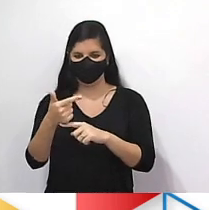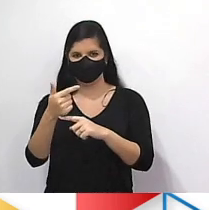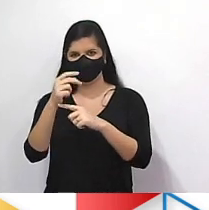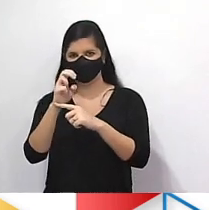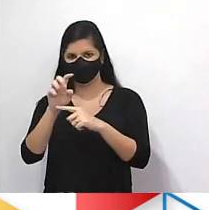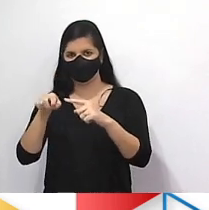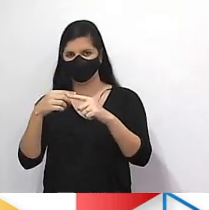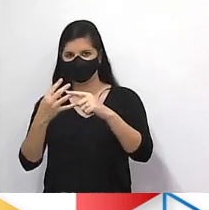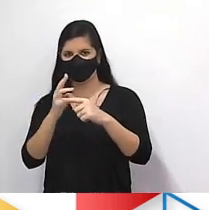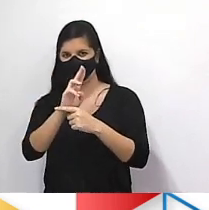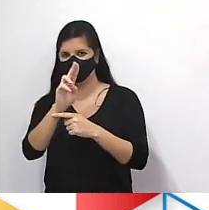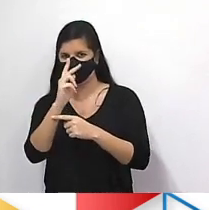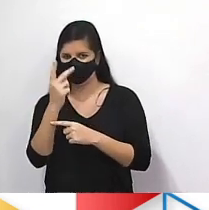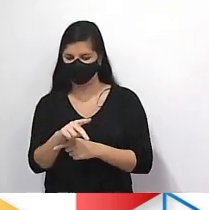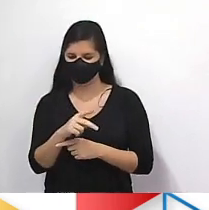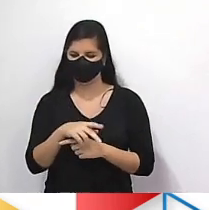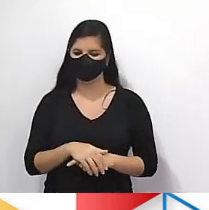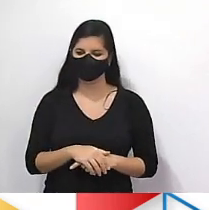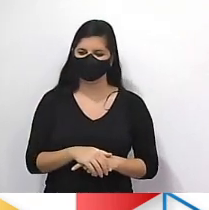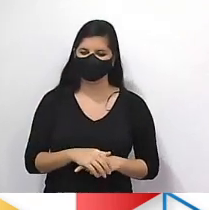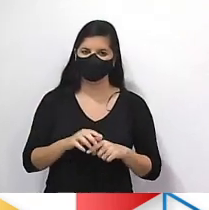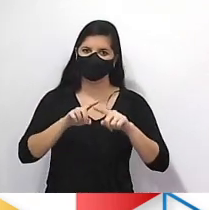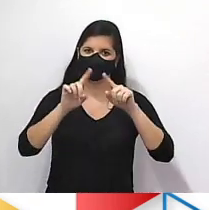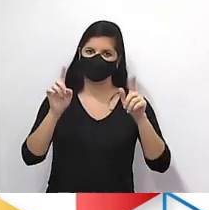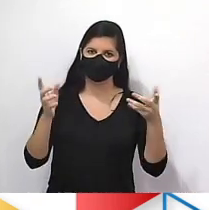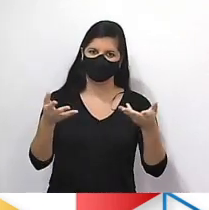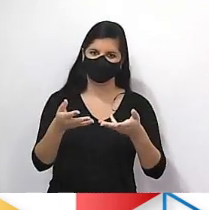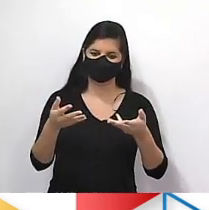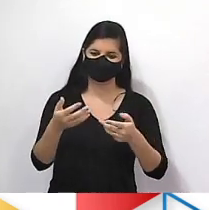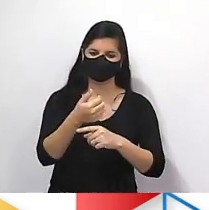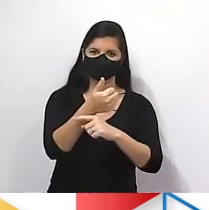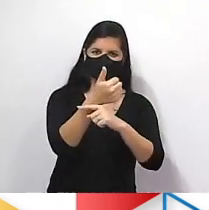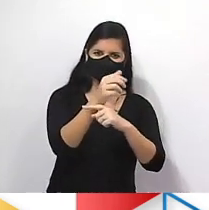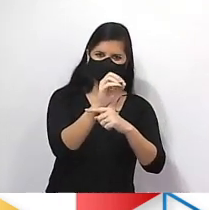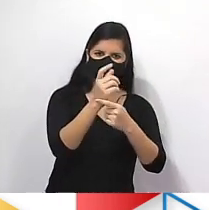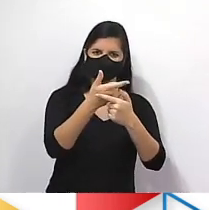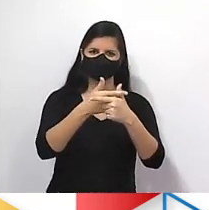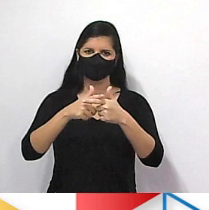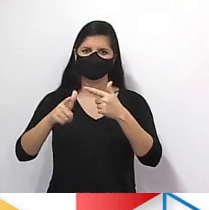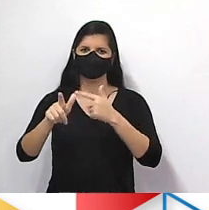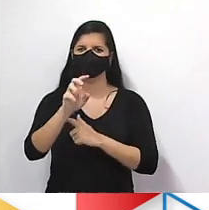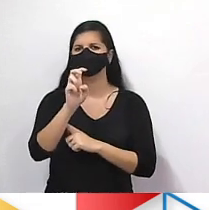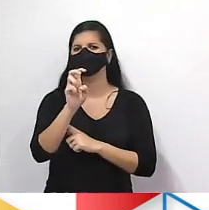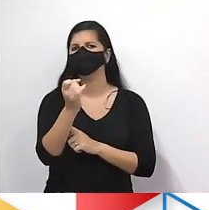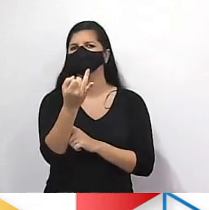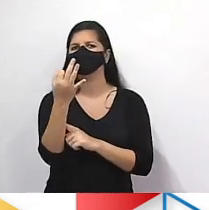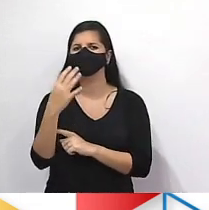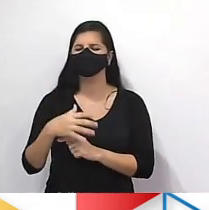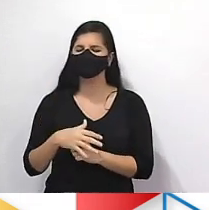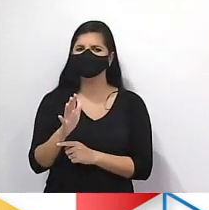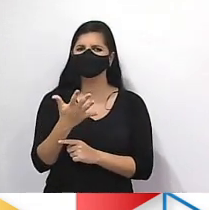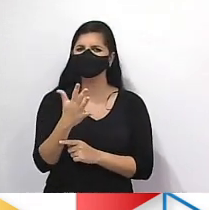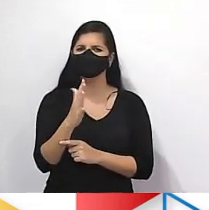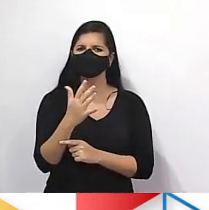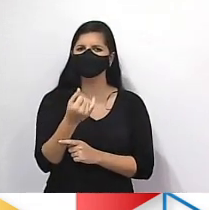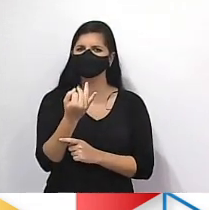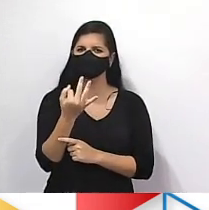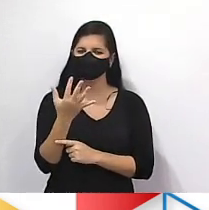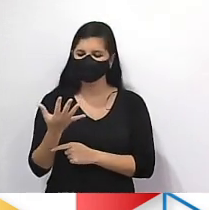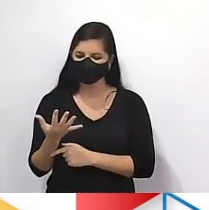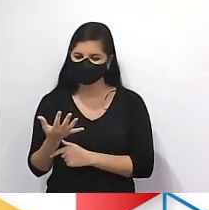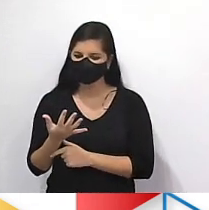coisas que vocês já conhecem, né? Mas vamos dividir. Quanto é 18 dividido por 5? Dá aproximadamente quanto?